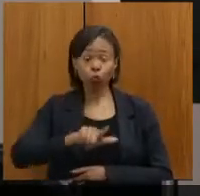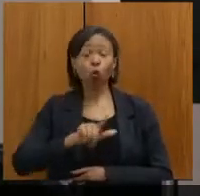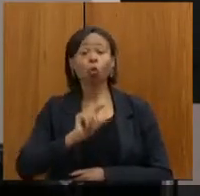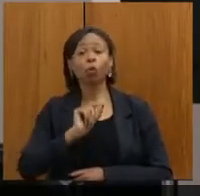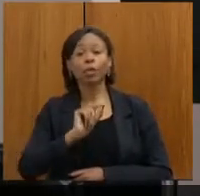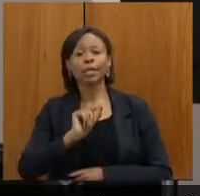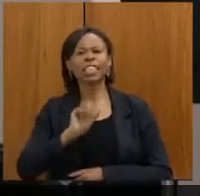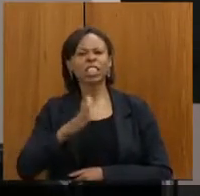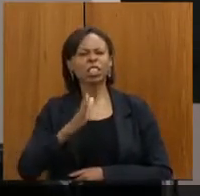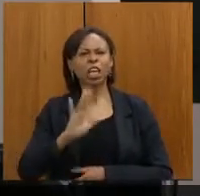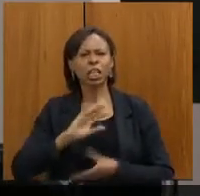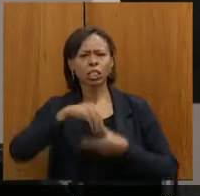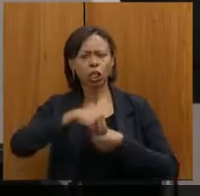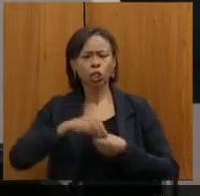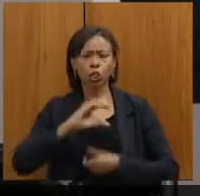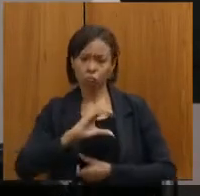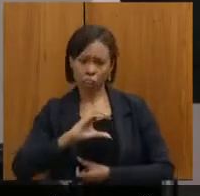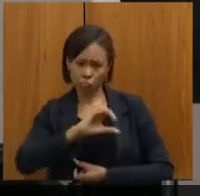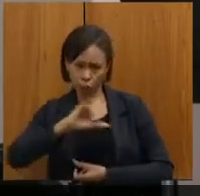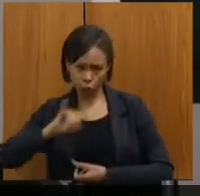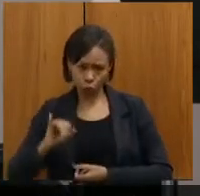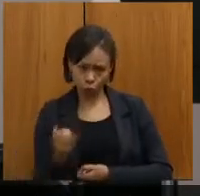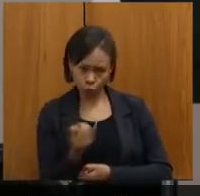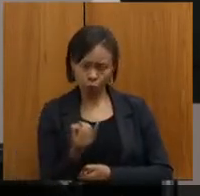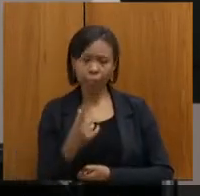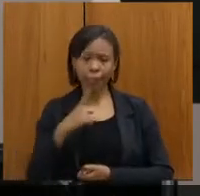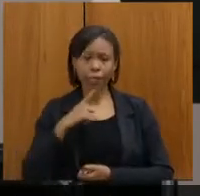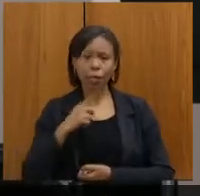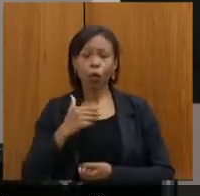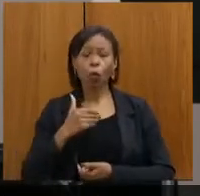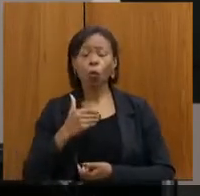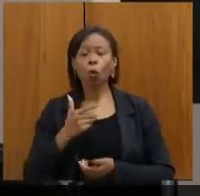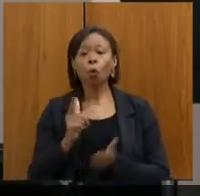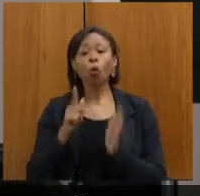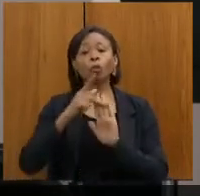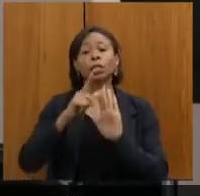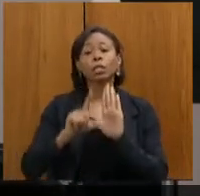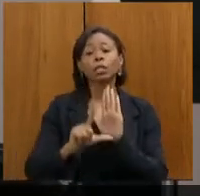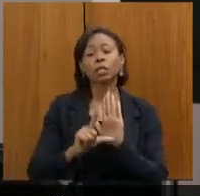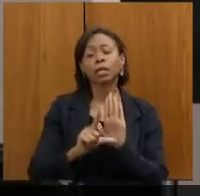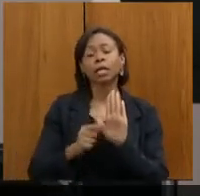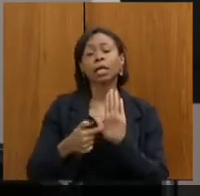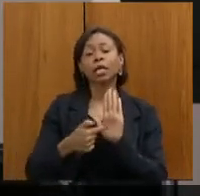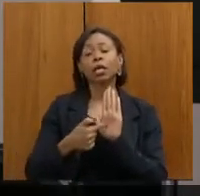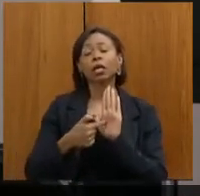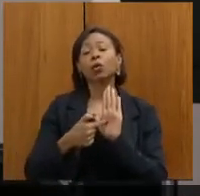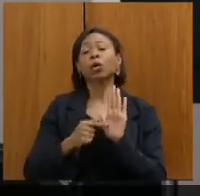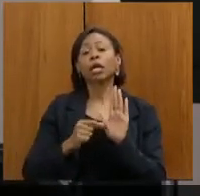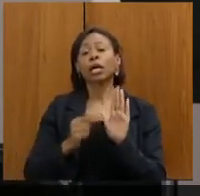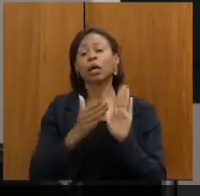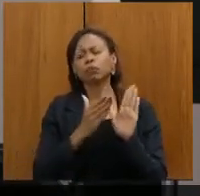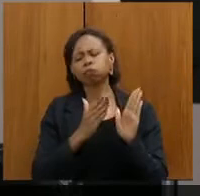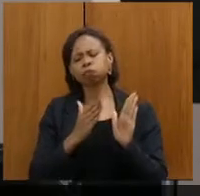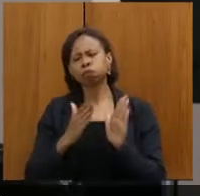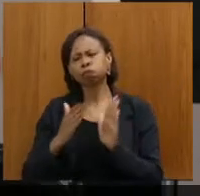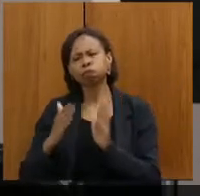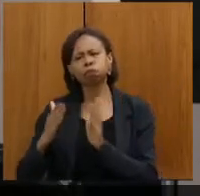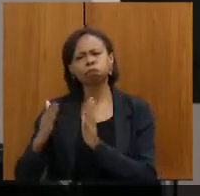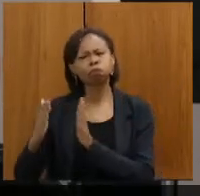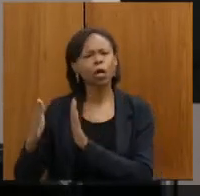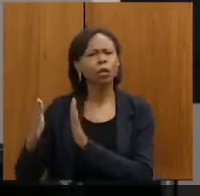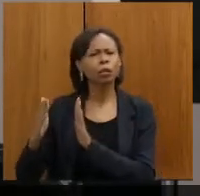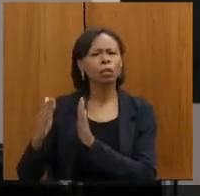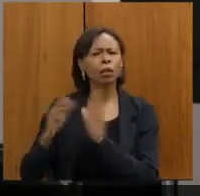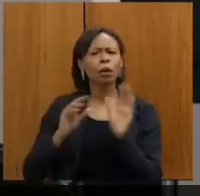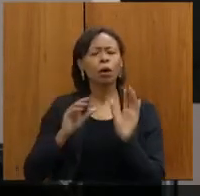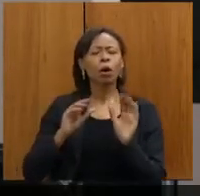tramitando atualmente está na comissão de constituição e justiça o o que estende essa isenção de tributos